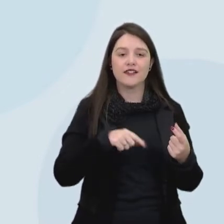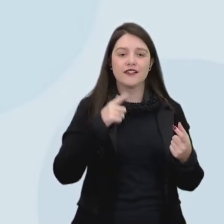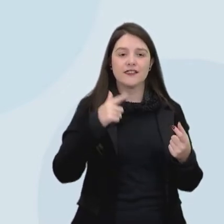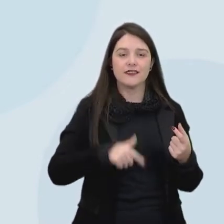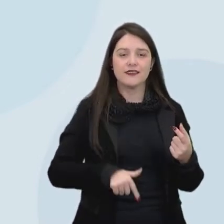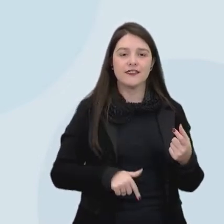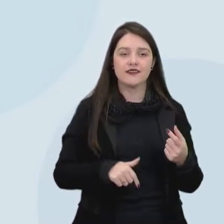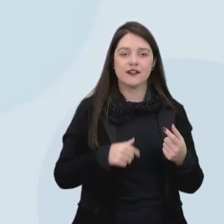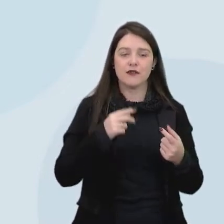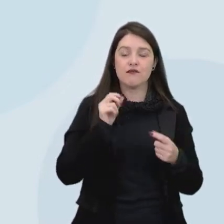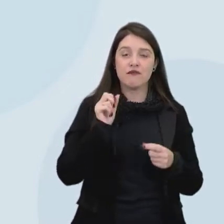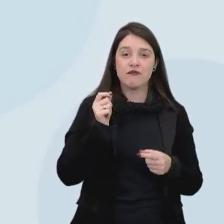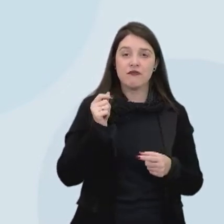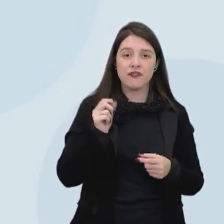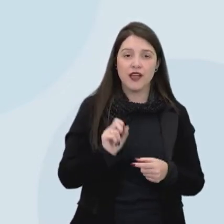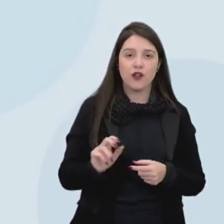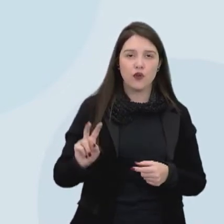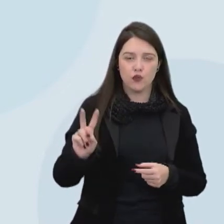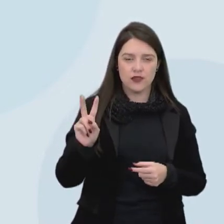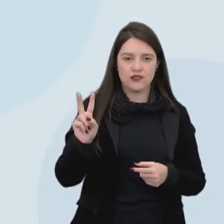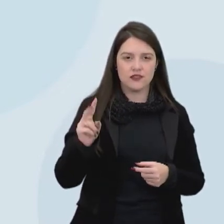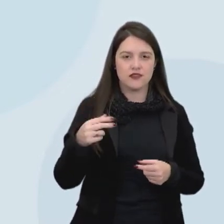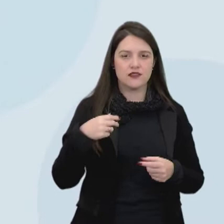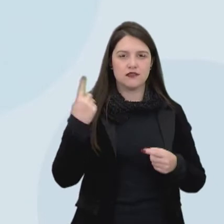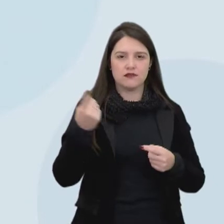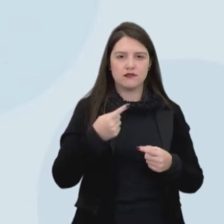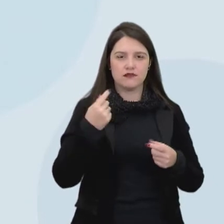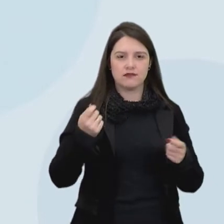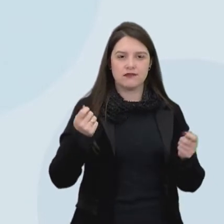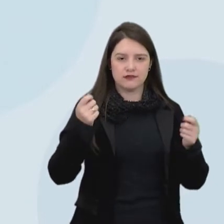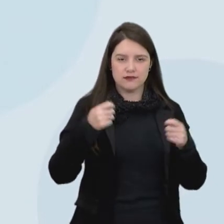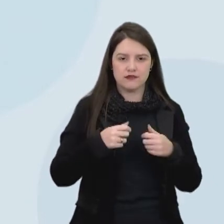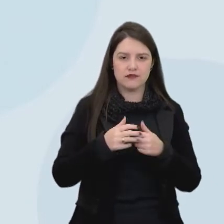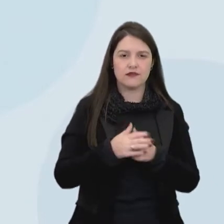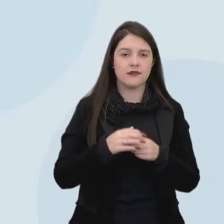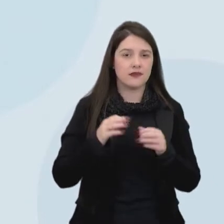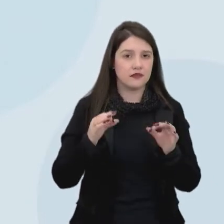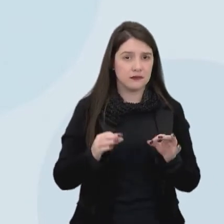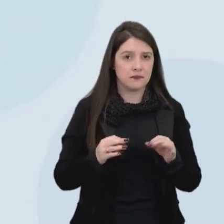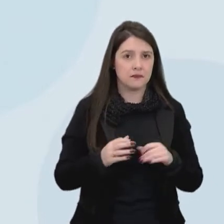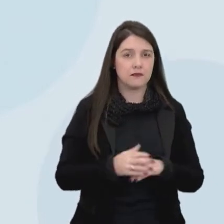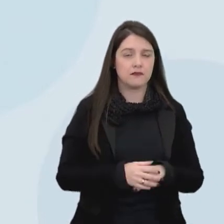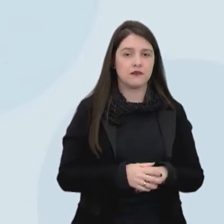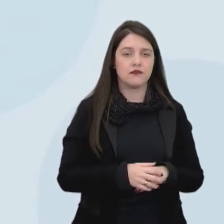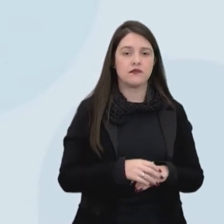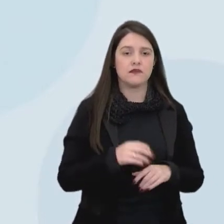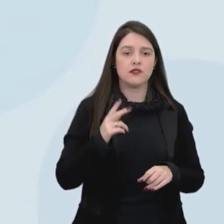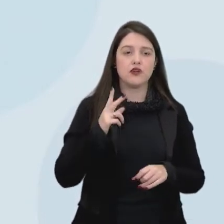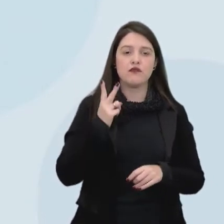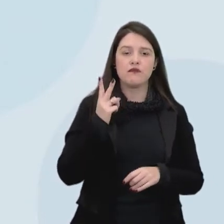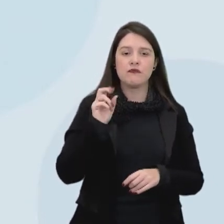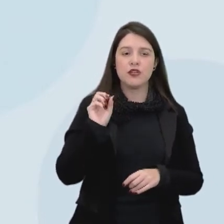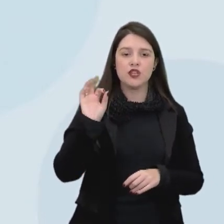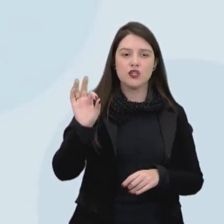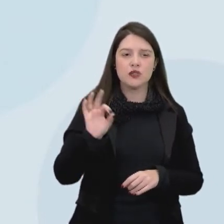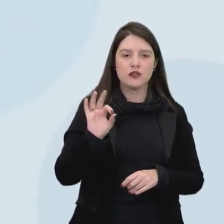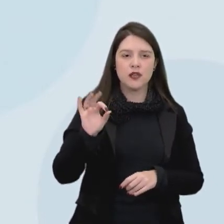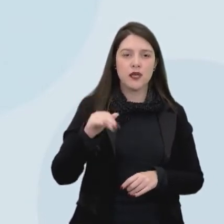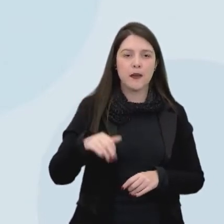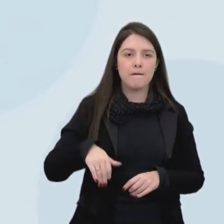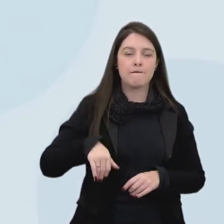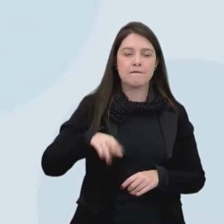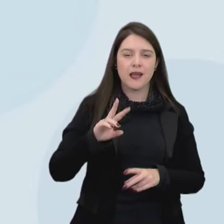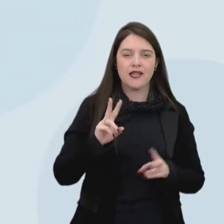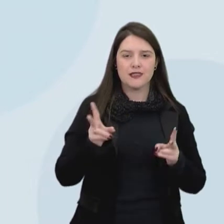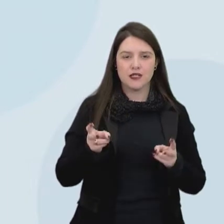maiores valores agregados aí nos seus rendimentos, tá certo? Então, os 20% que recebe mais